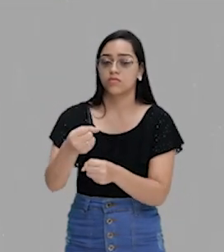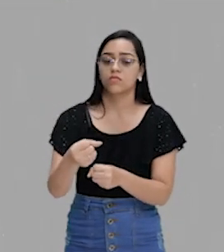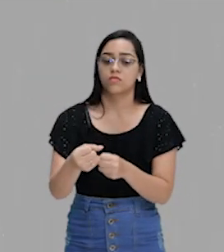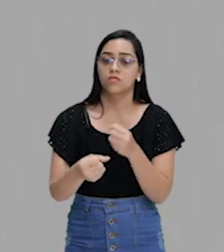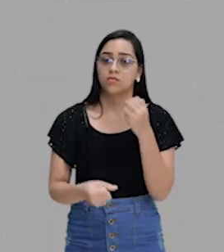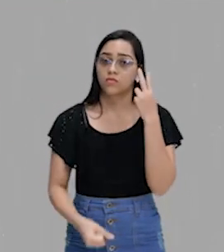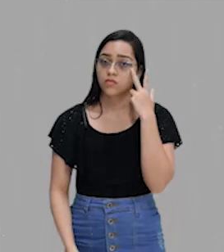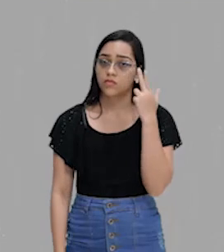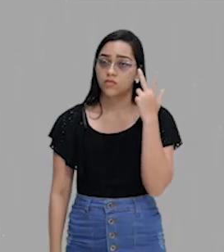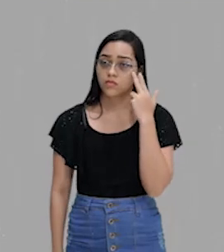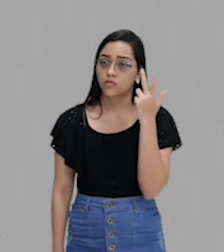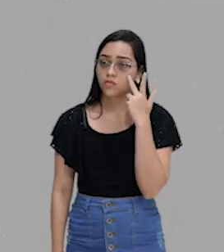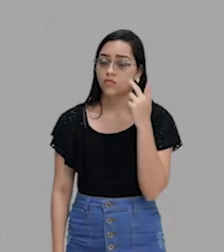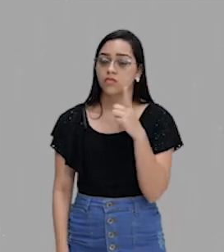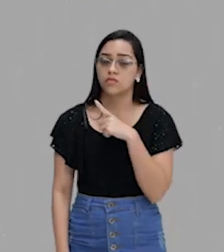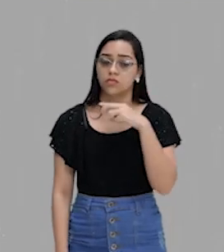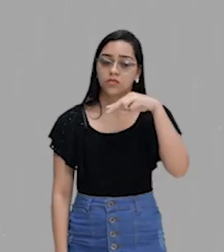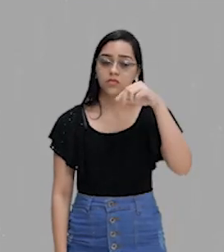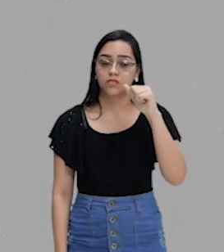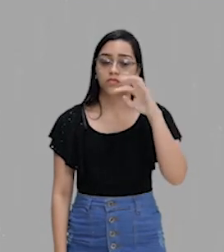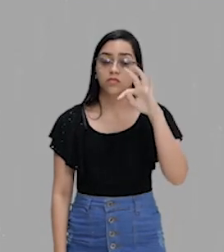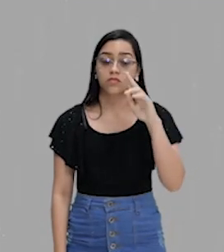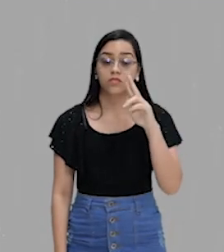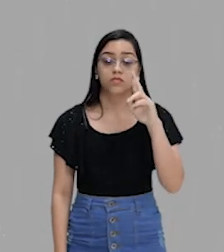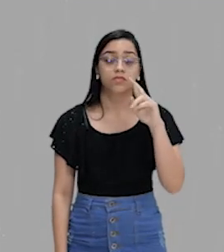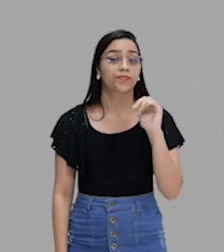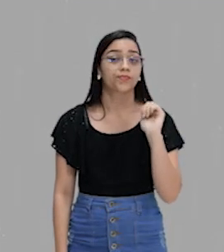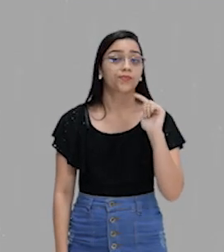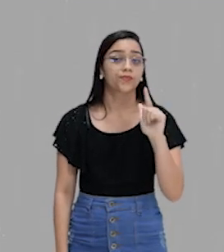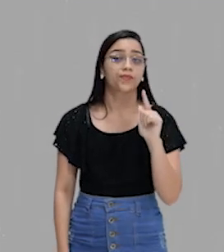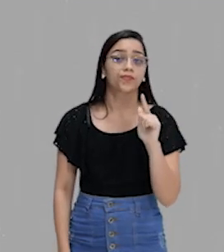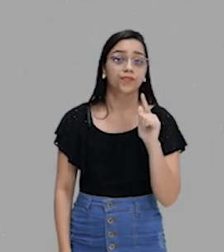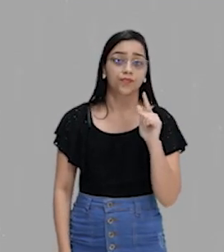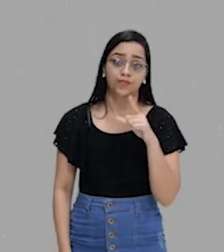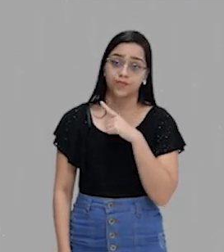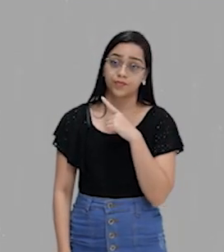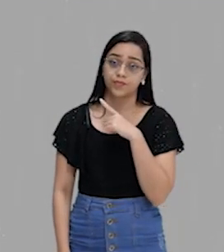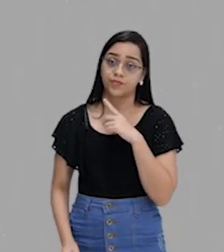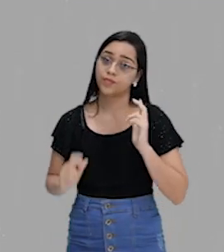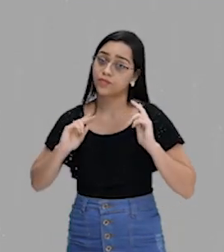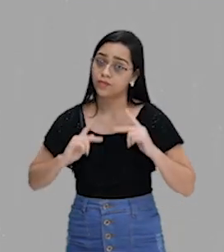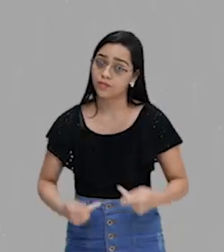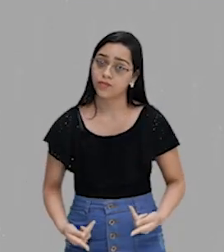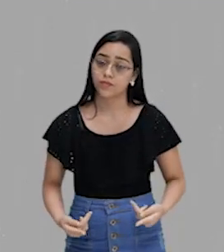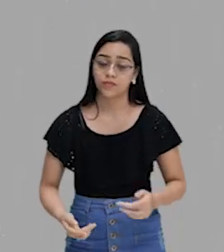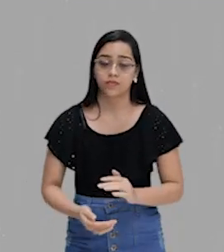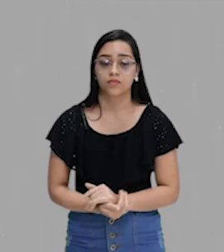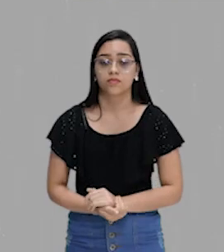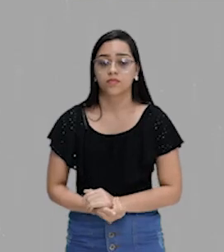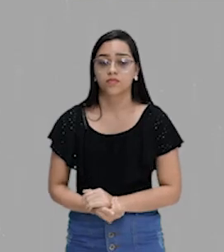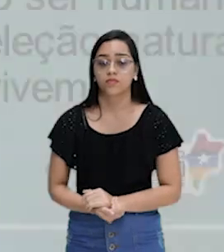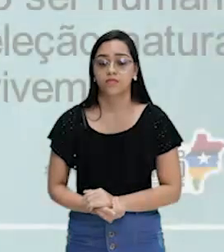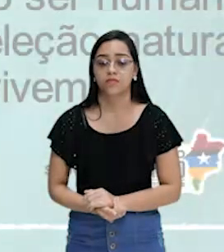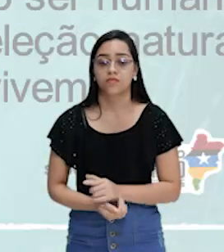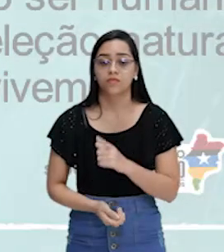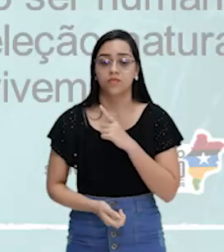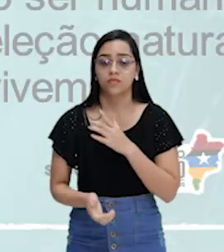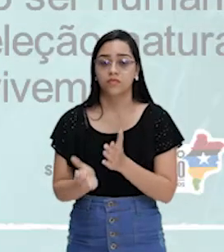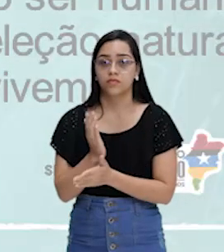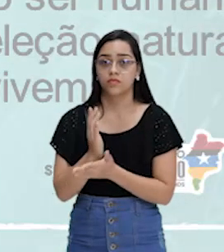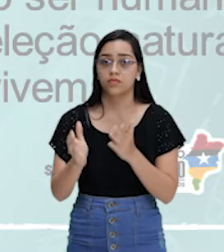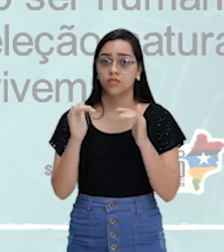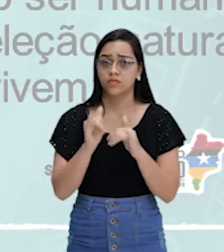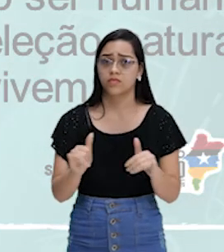Né? O nome está dizendo naturalismo, natural, vem para o lado humano. E aí nós temos